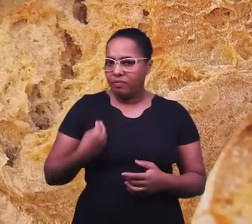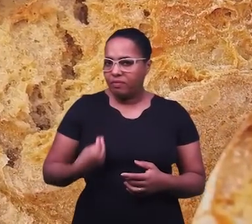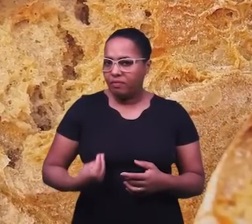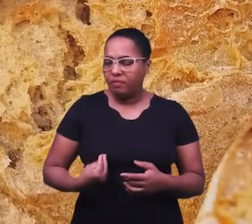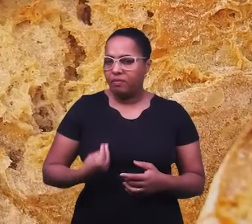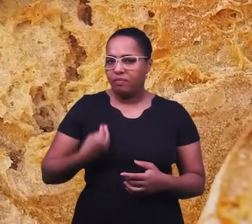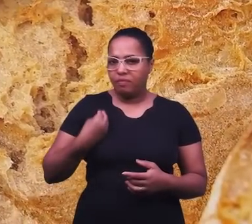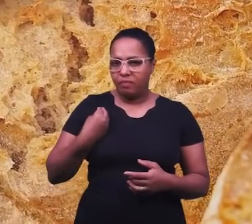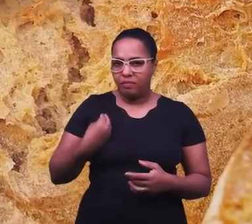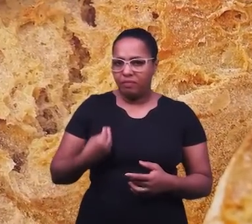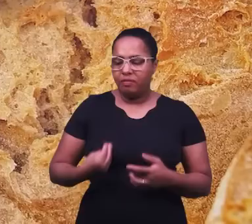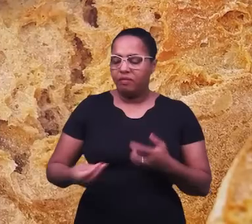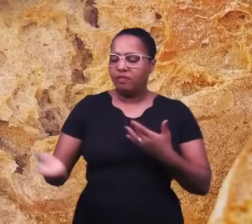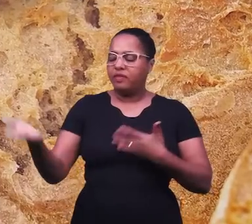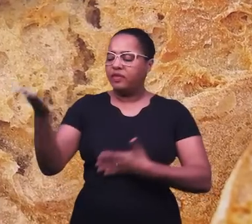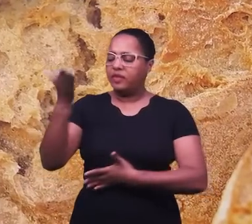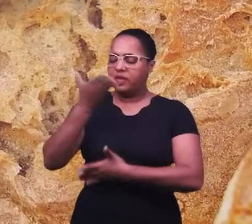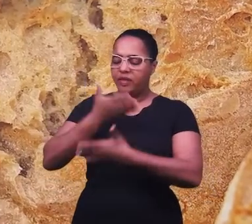vem